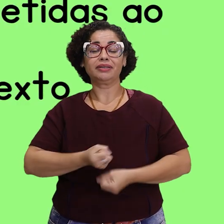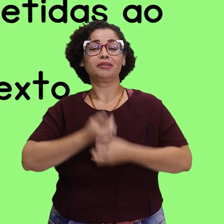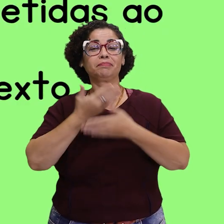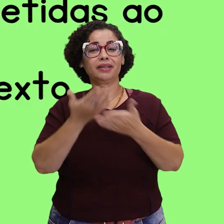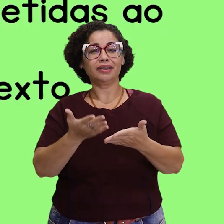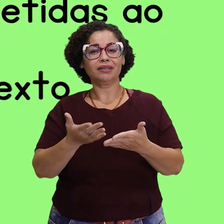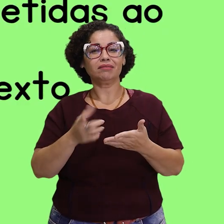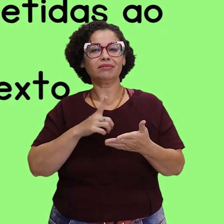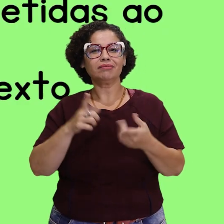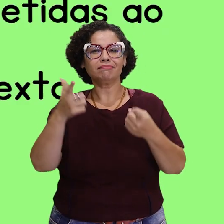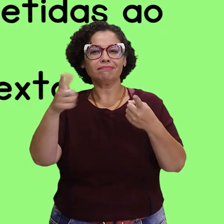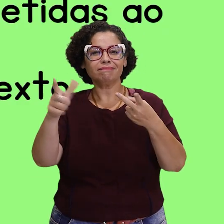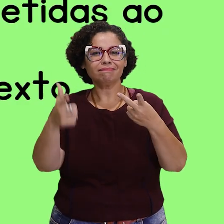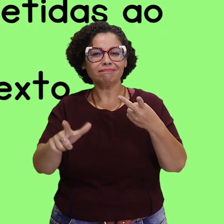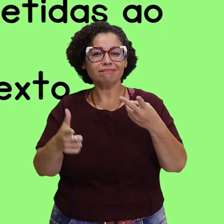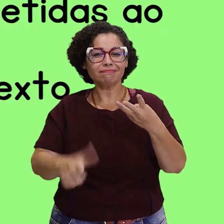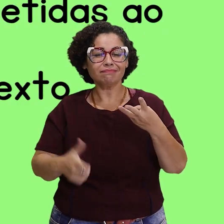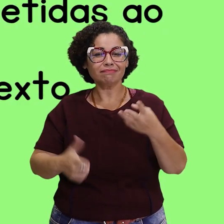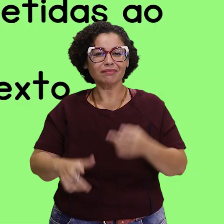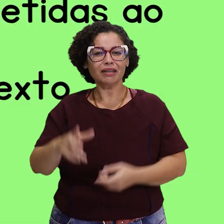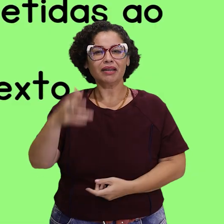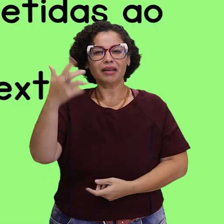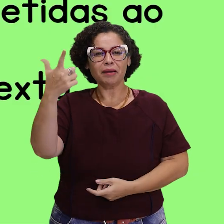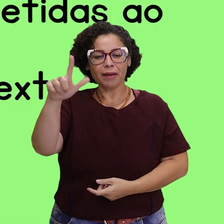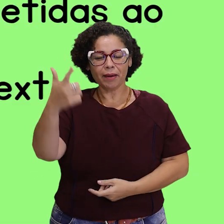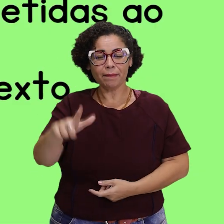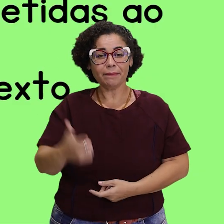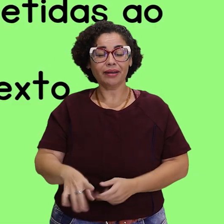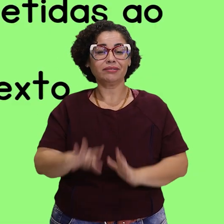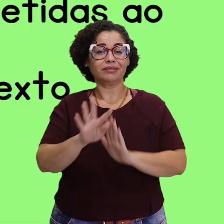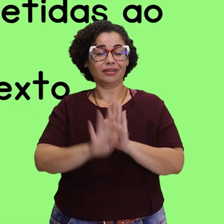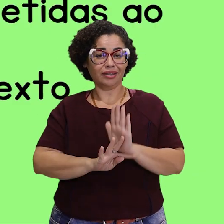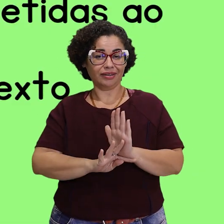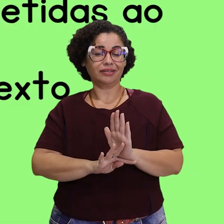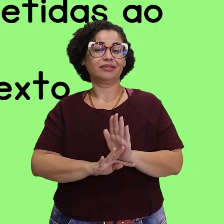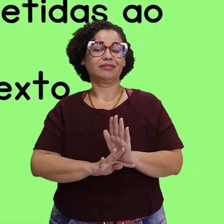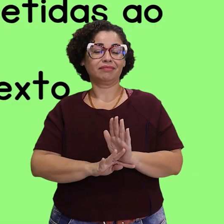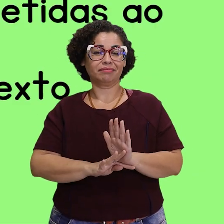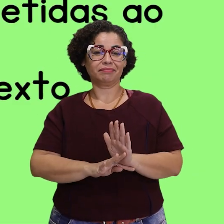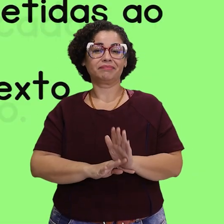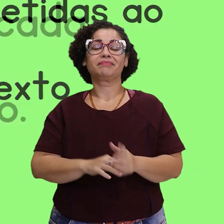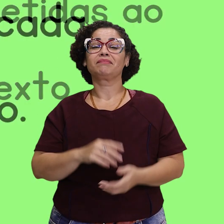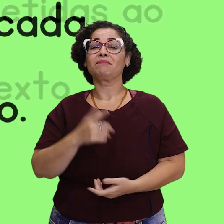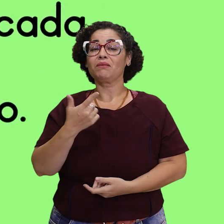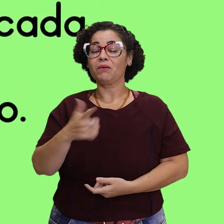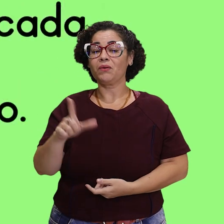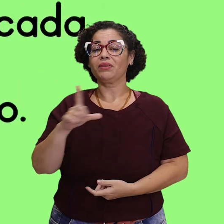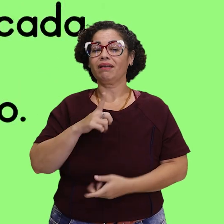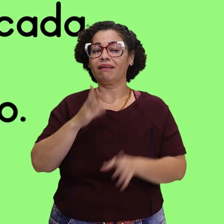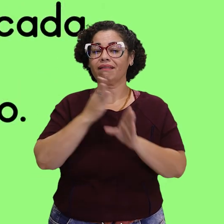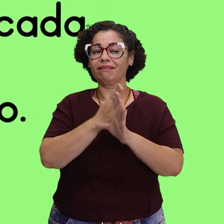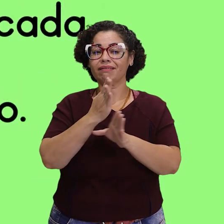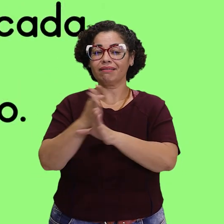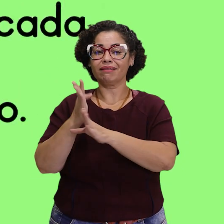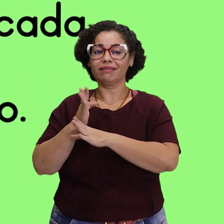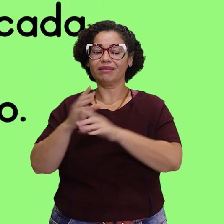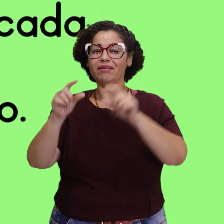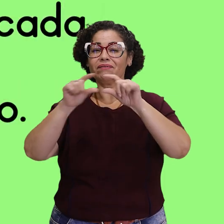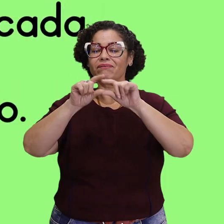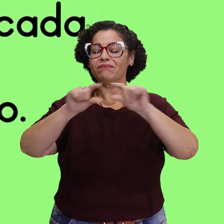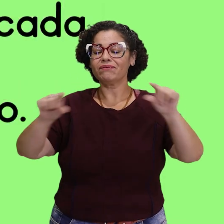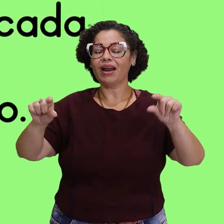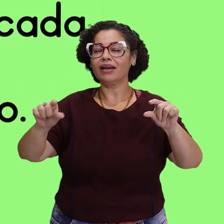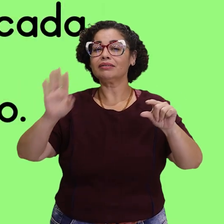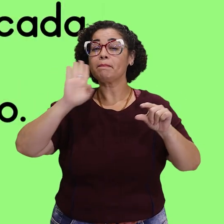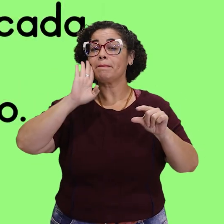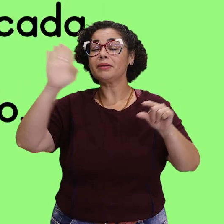ou expressões repetidas ao longo do texto. Tem essa também, olha. Identifique a